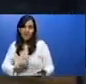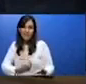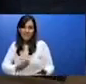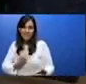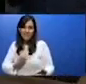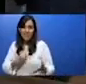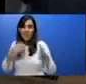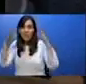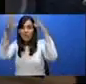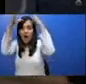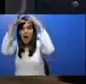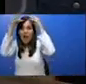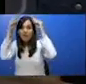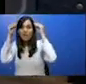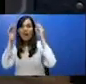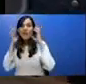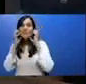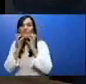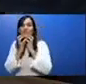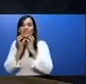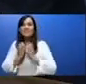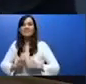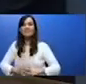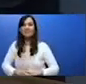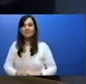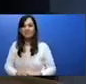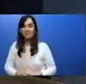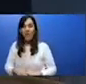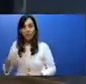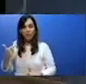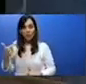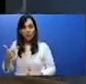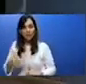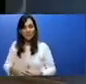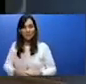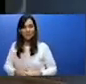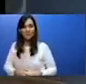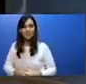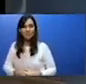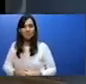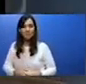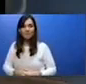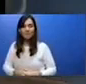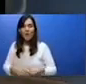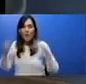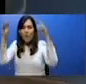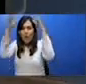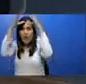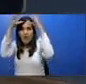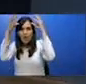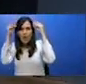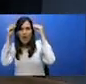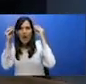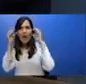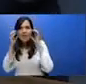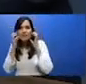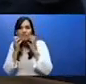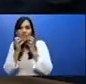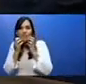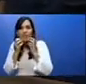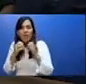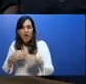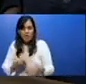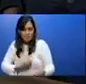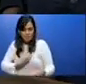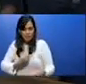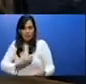do Leonardo, né? Muito bem. 2. Leonardo da Vinci viveu na Europa na